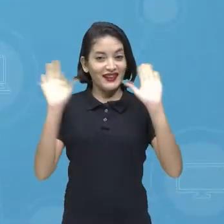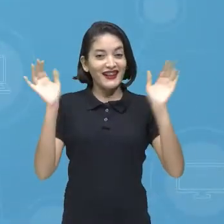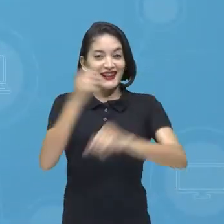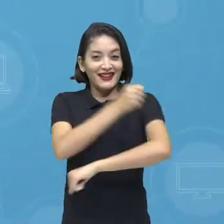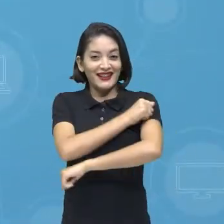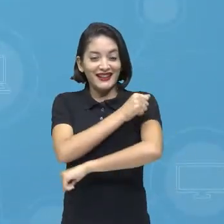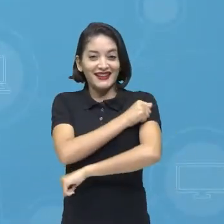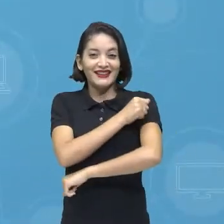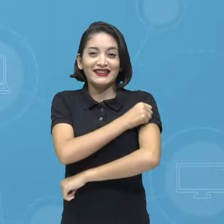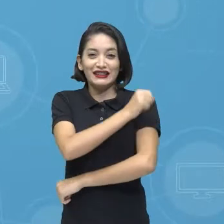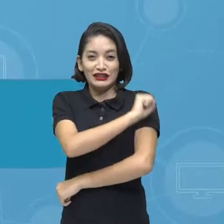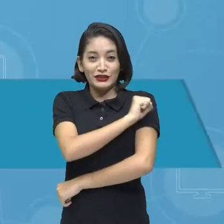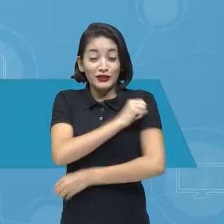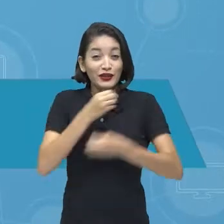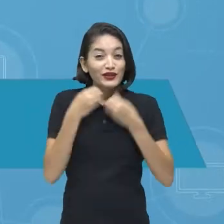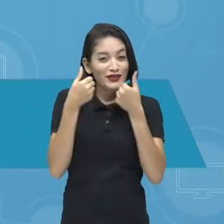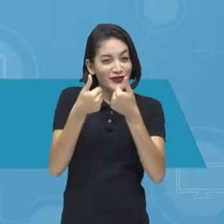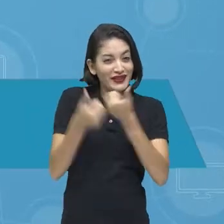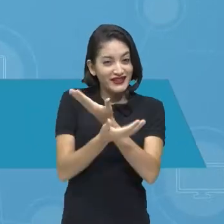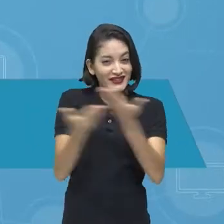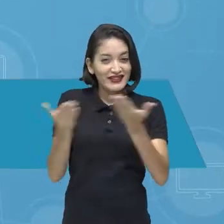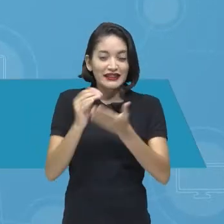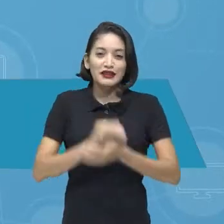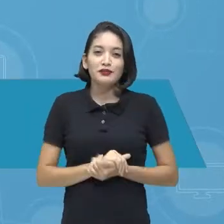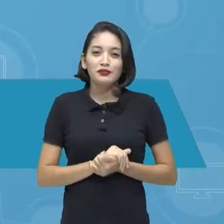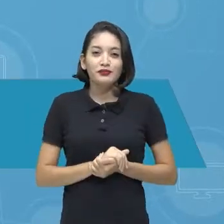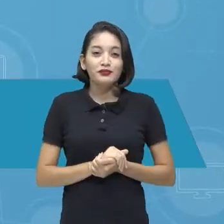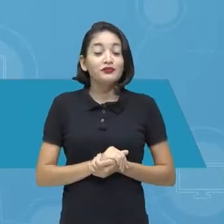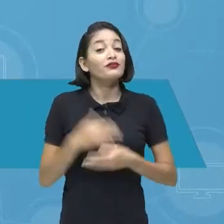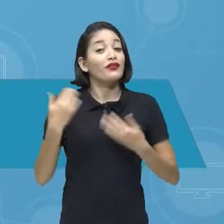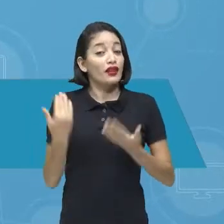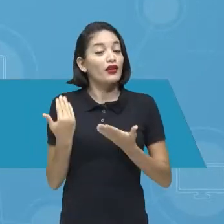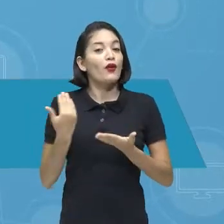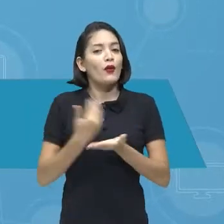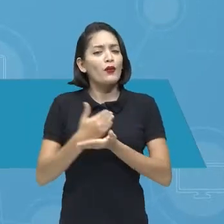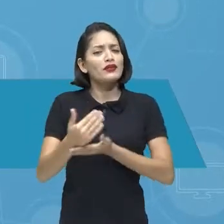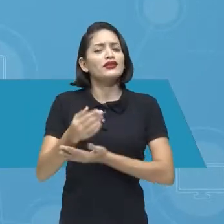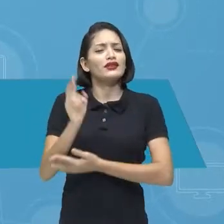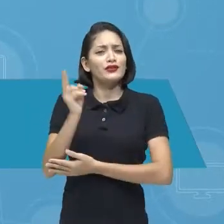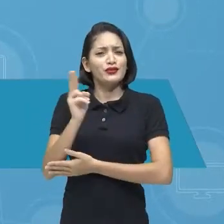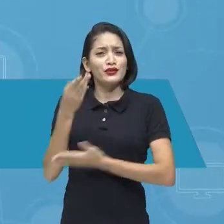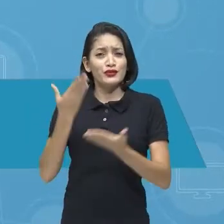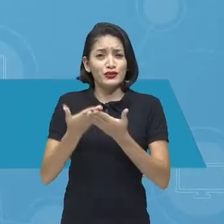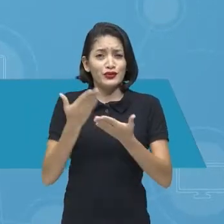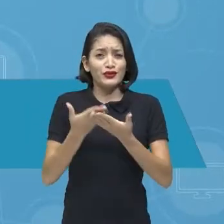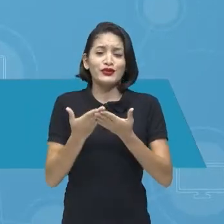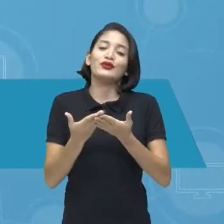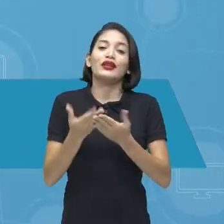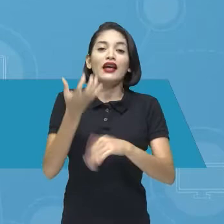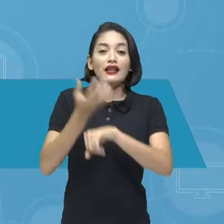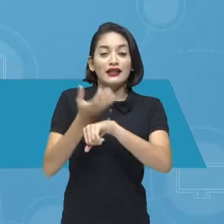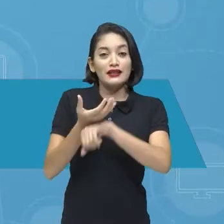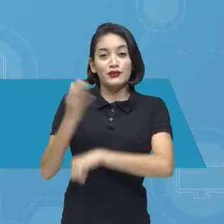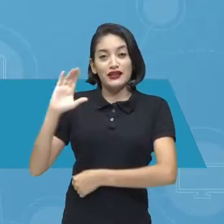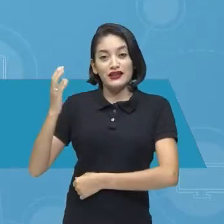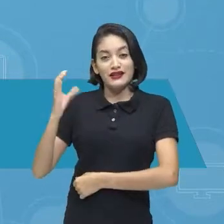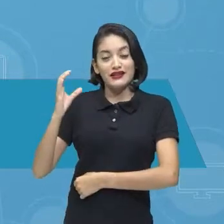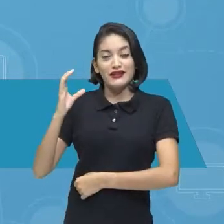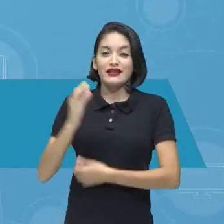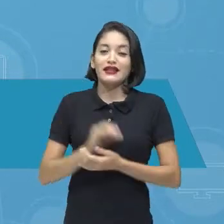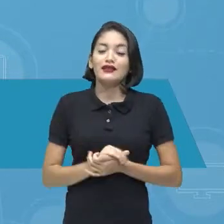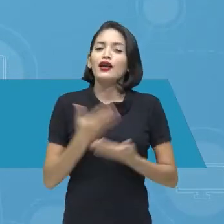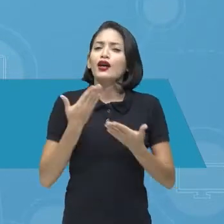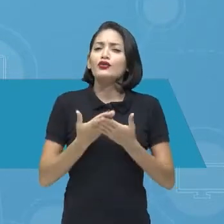alunos do 8º ano, tudo bem com vocês? Vamos aí dar continuidade às nossas aulas de ciências. Vamos